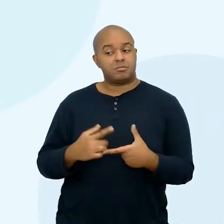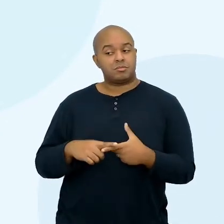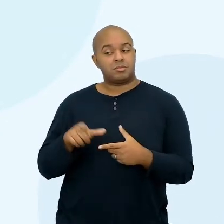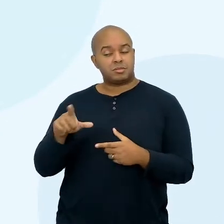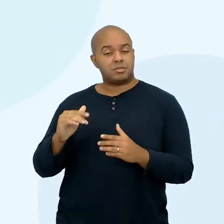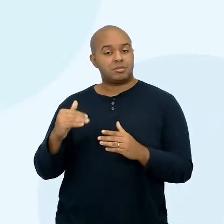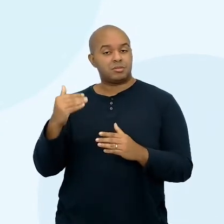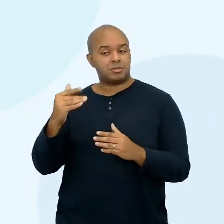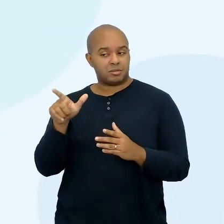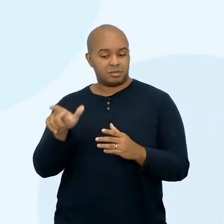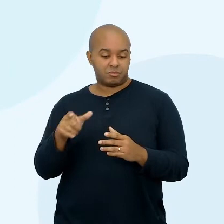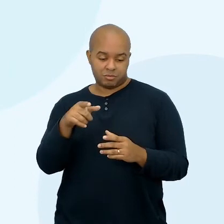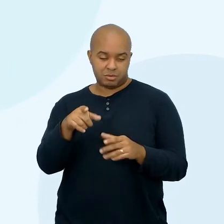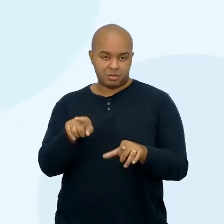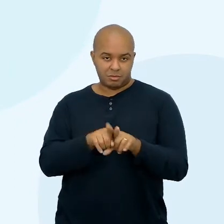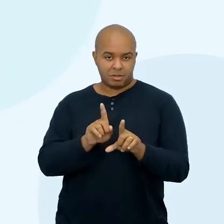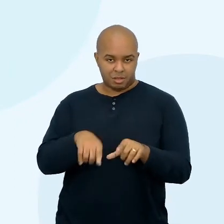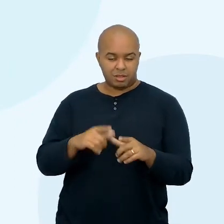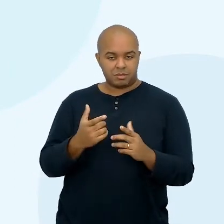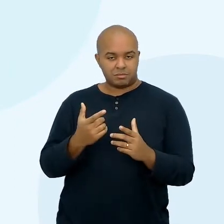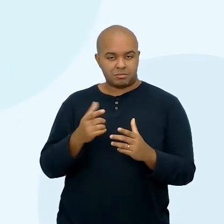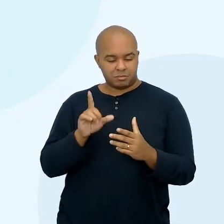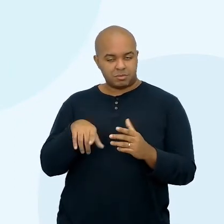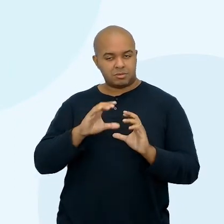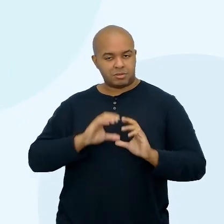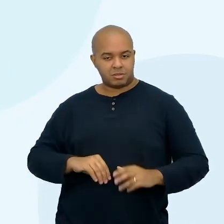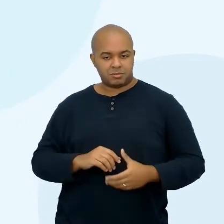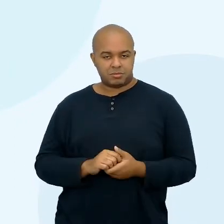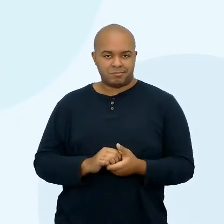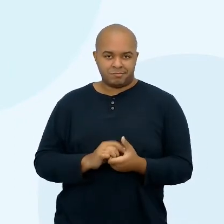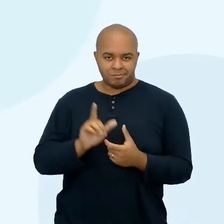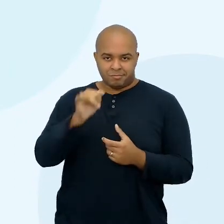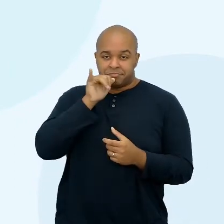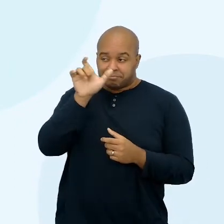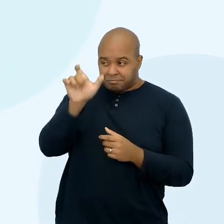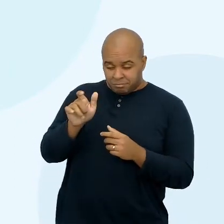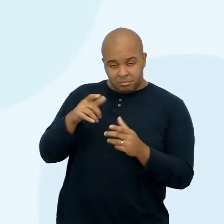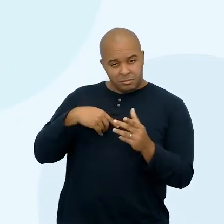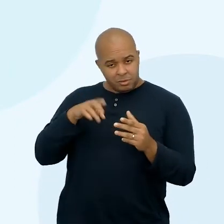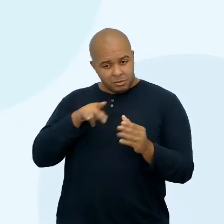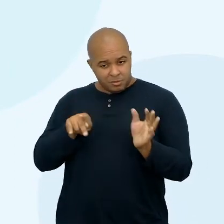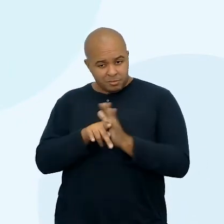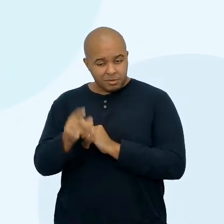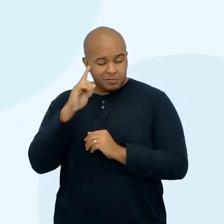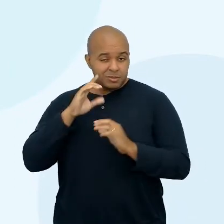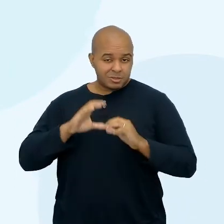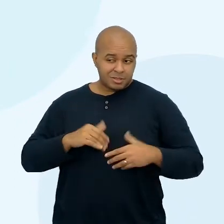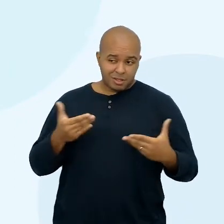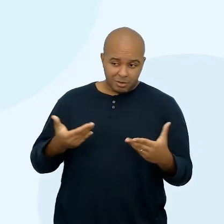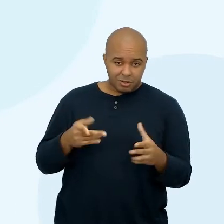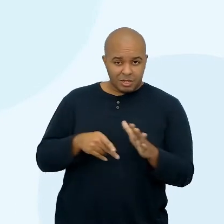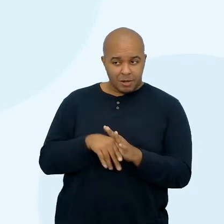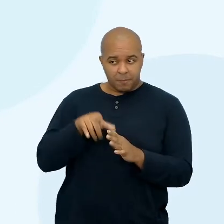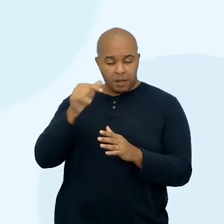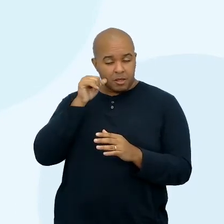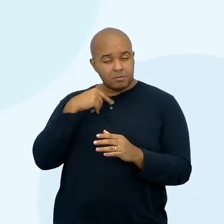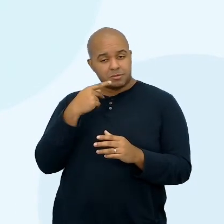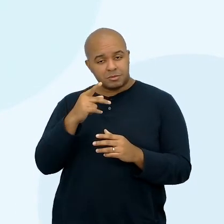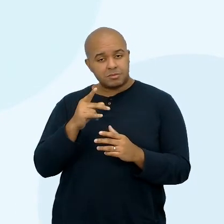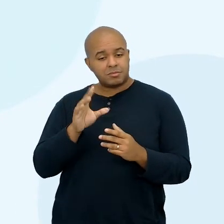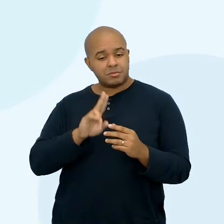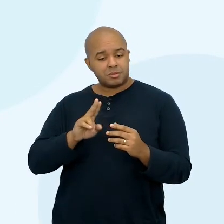do problema, depois também tenha tempo de pensar numa solução e encaminhar